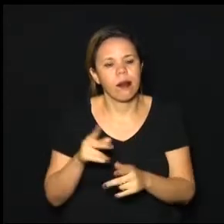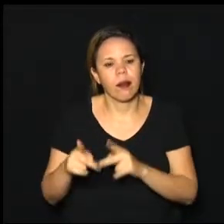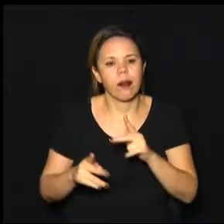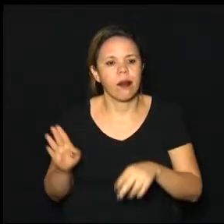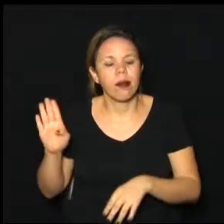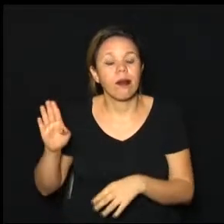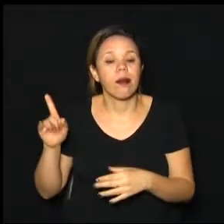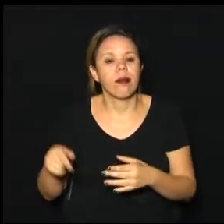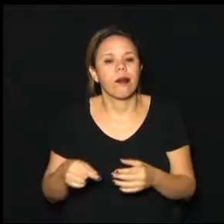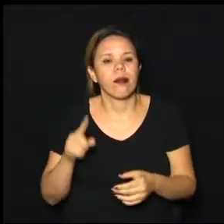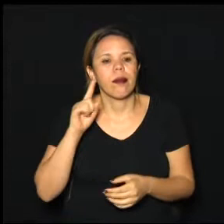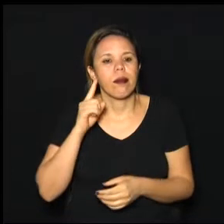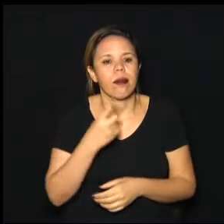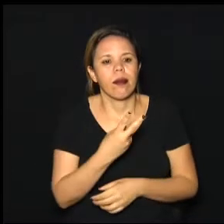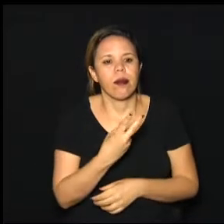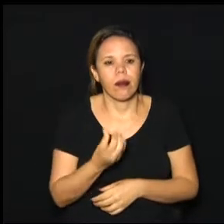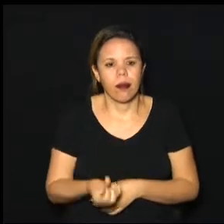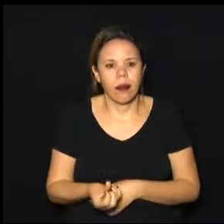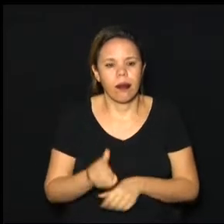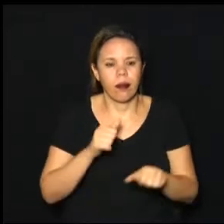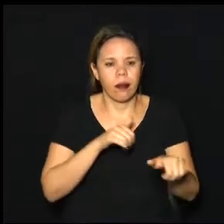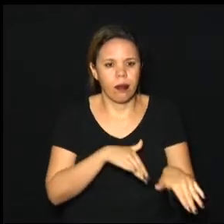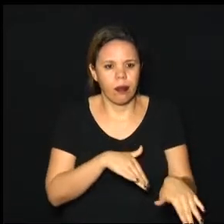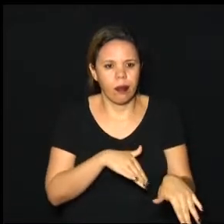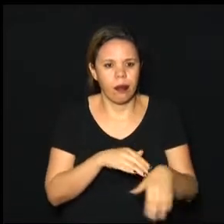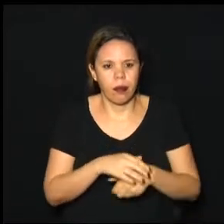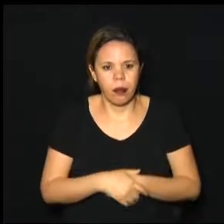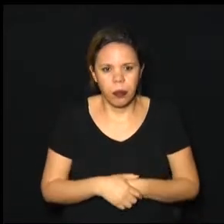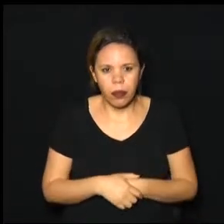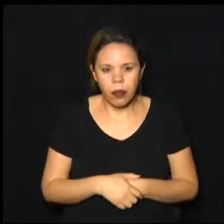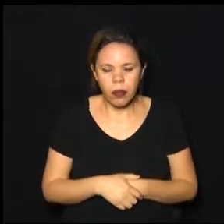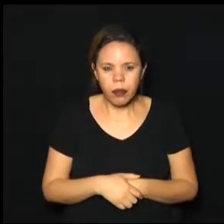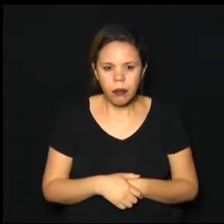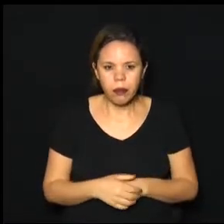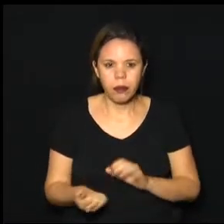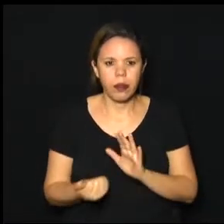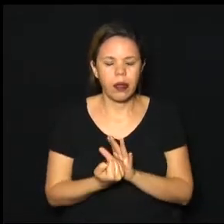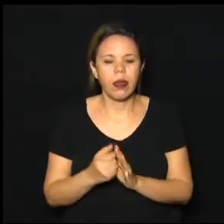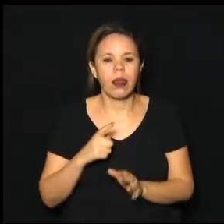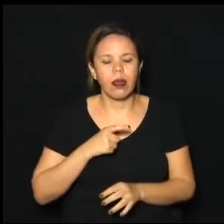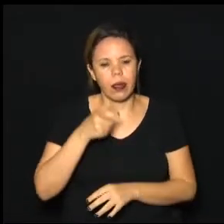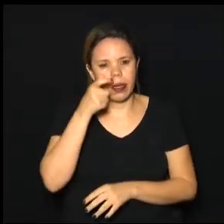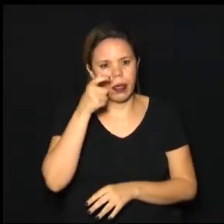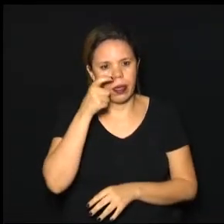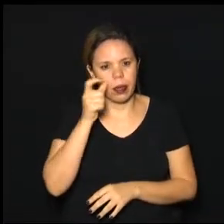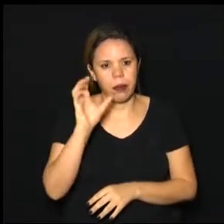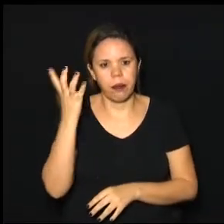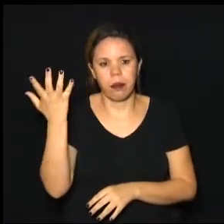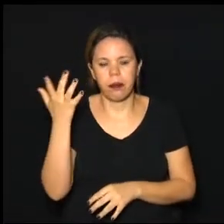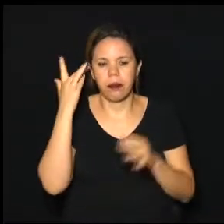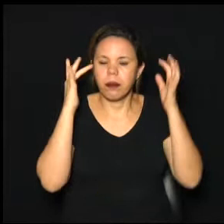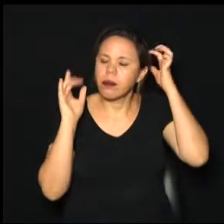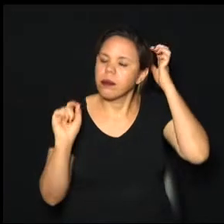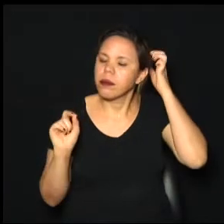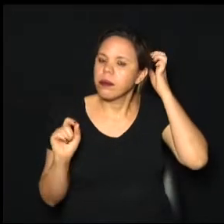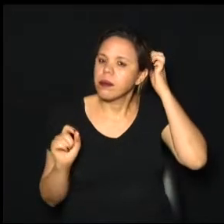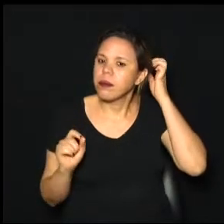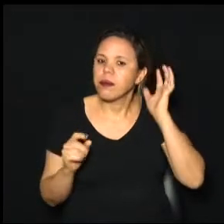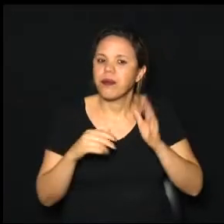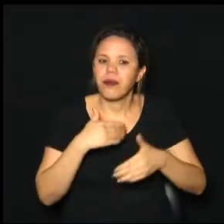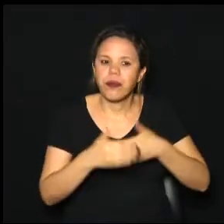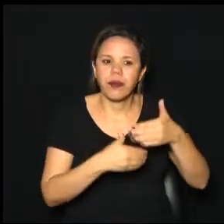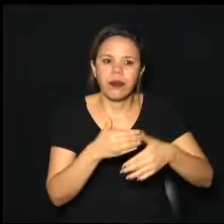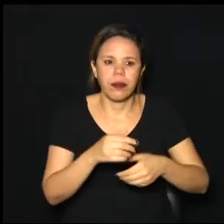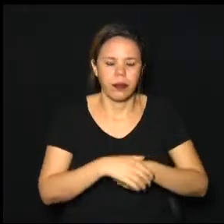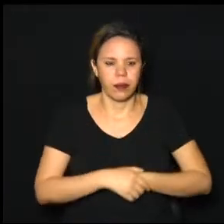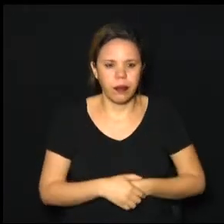registro é o dia 26 de setembro. Esse registro, para quem está nos assistindo e eventualmente não sabe o que é um